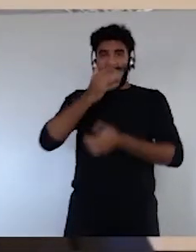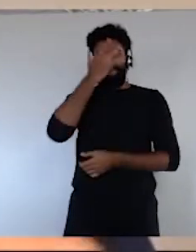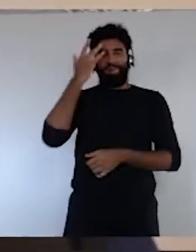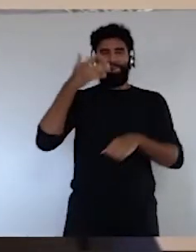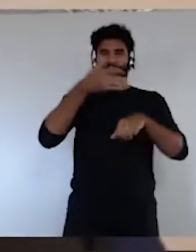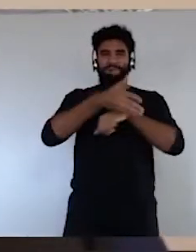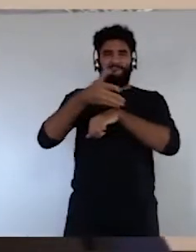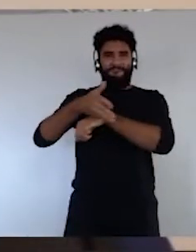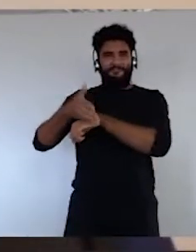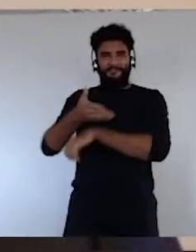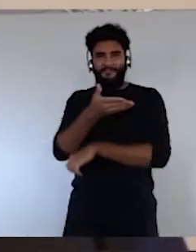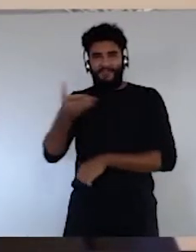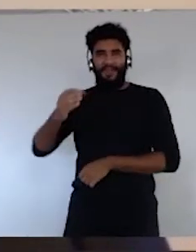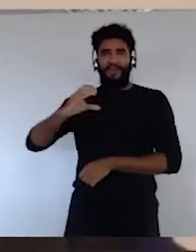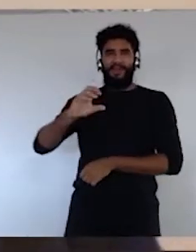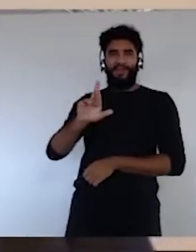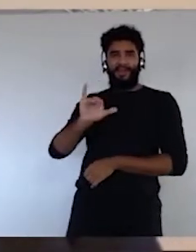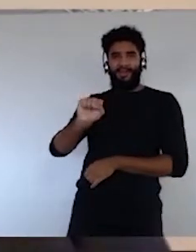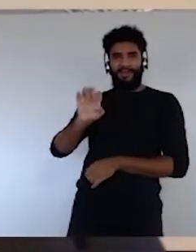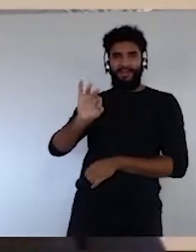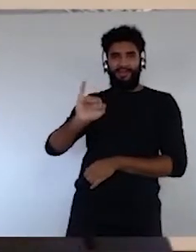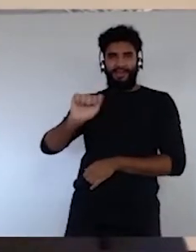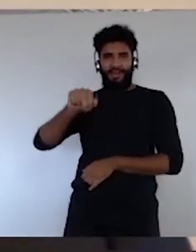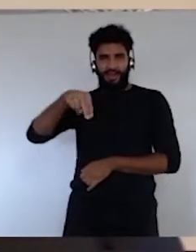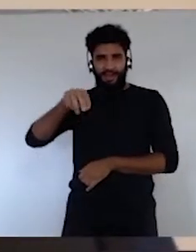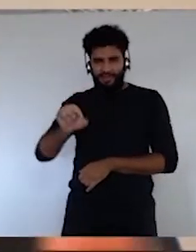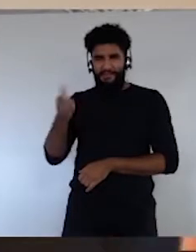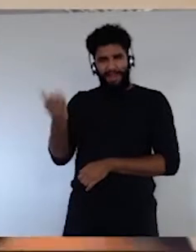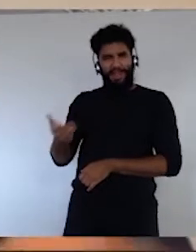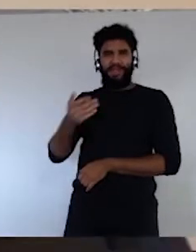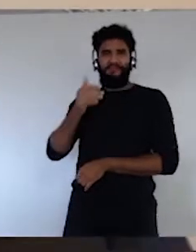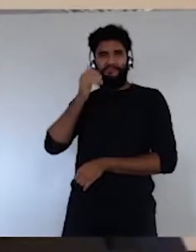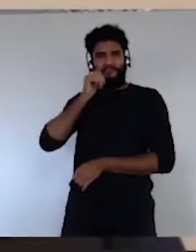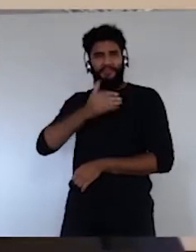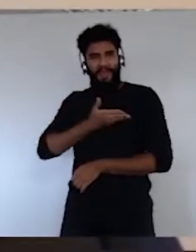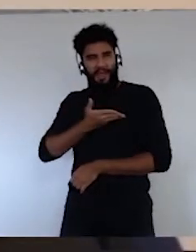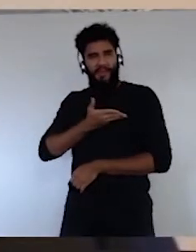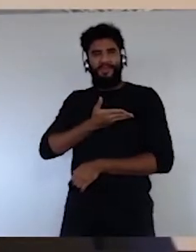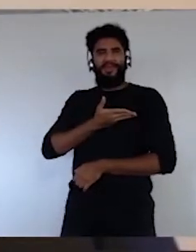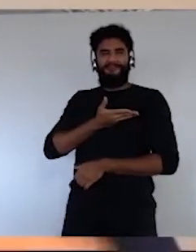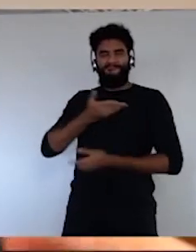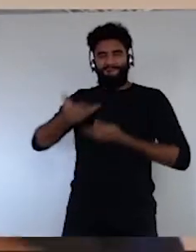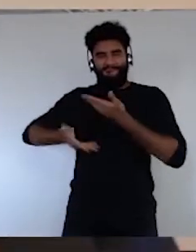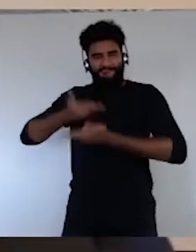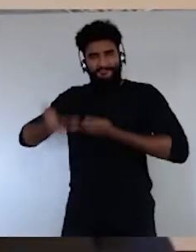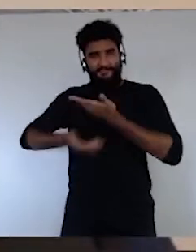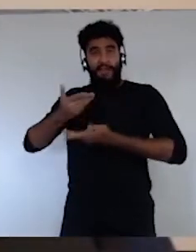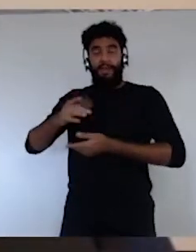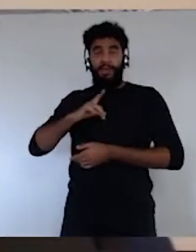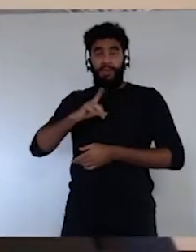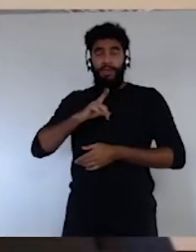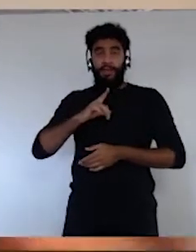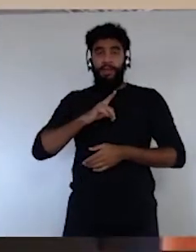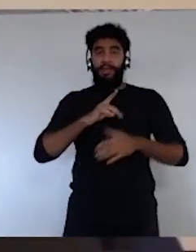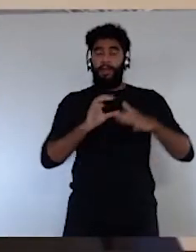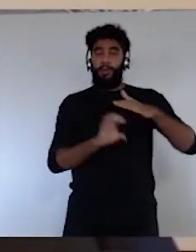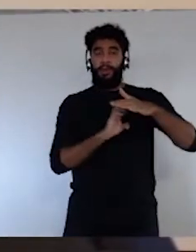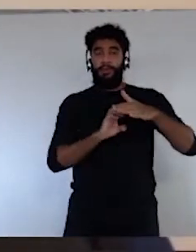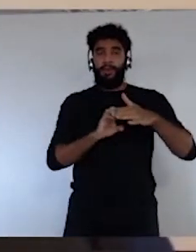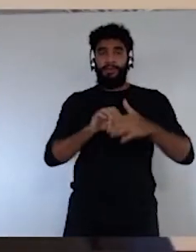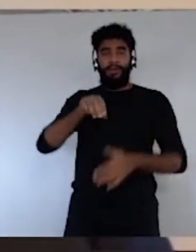participantes, Cristiane Romano, querida amiga e colega, sócia do renomado escritório Machado Meyer, que